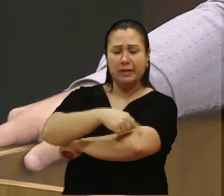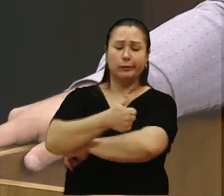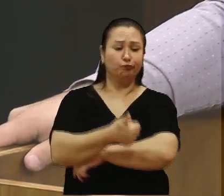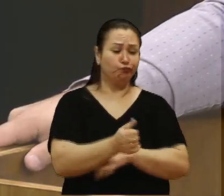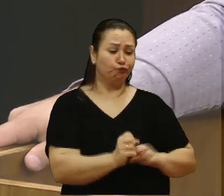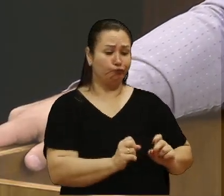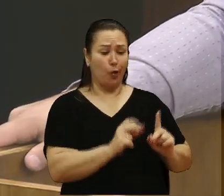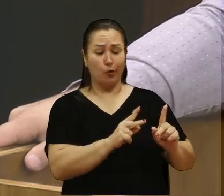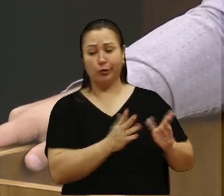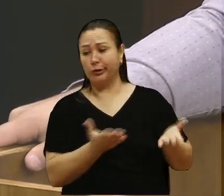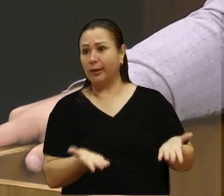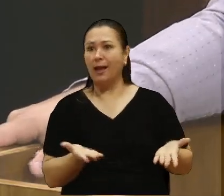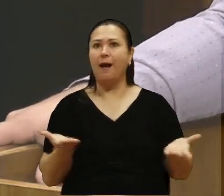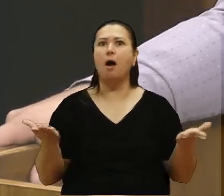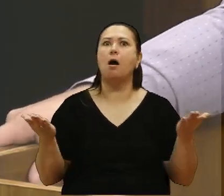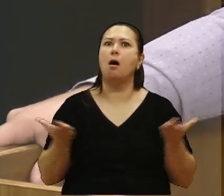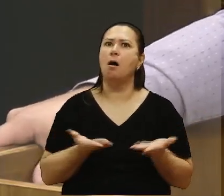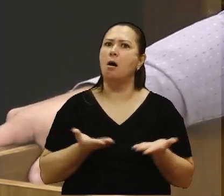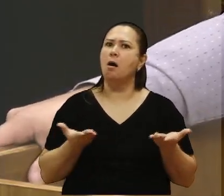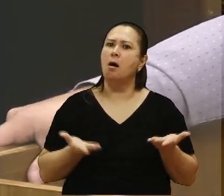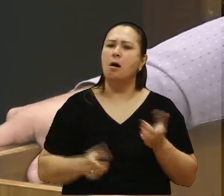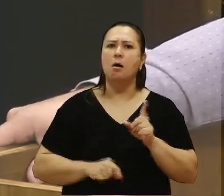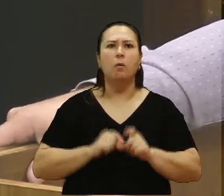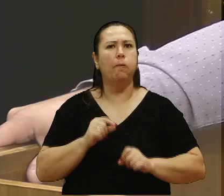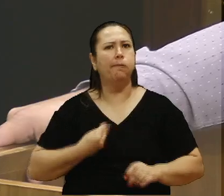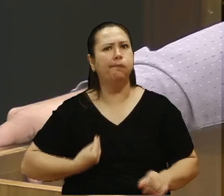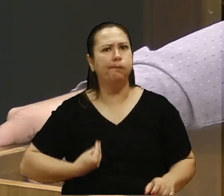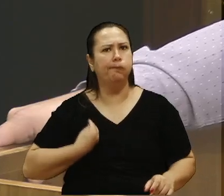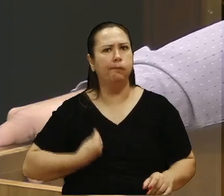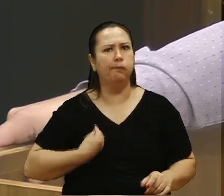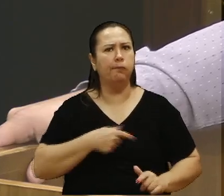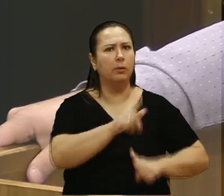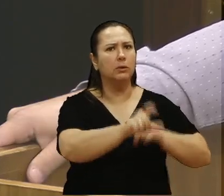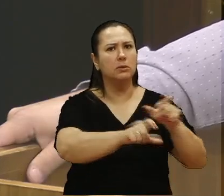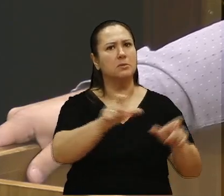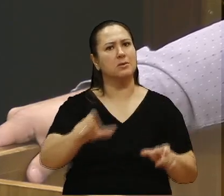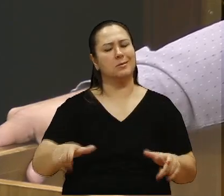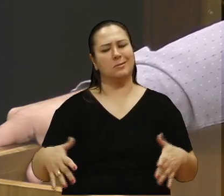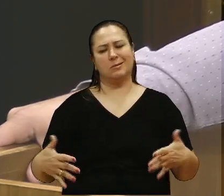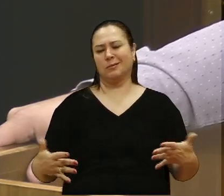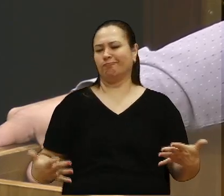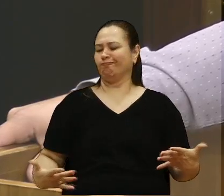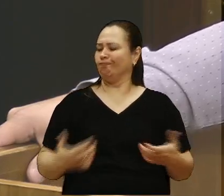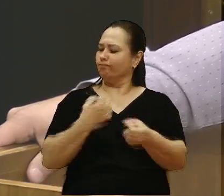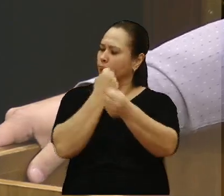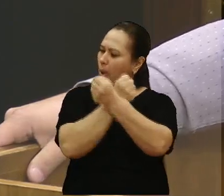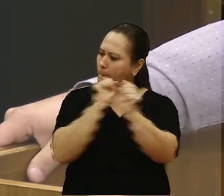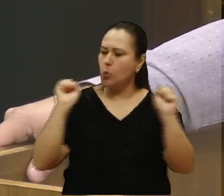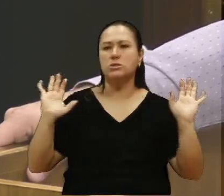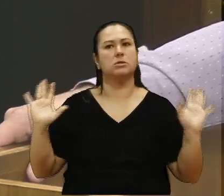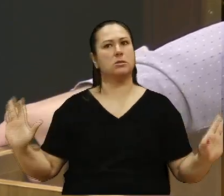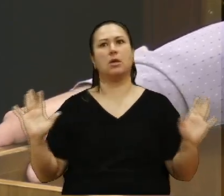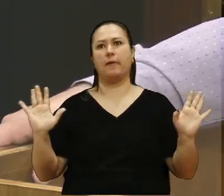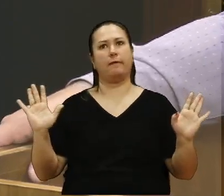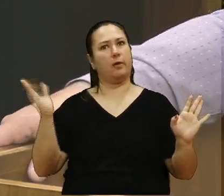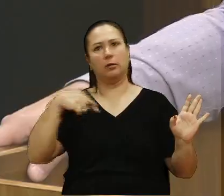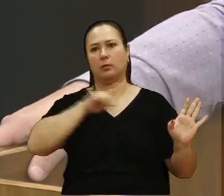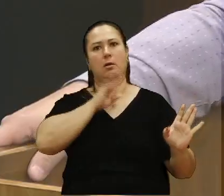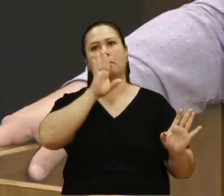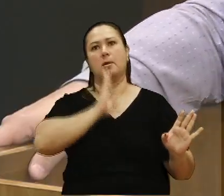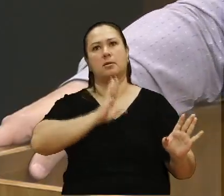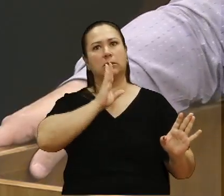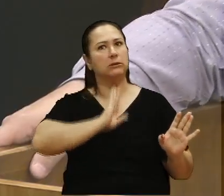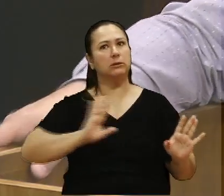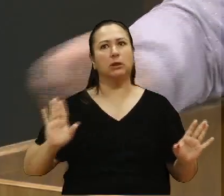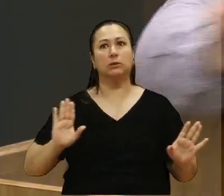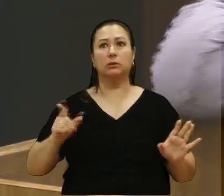tolerar. Agora, quando se trata da vida das pessoas, não dá mais para tolerar.